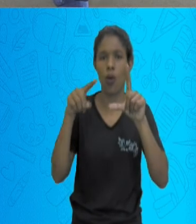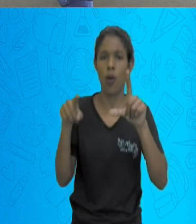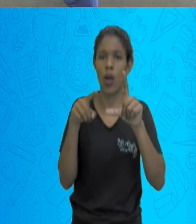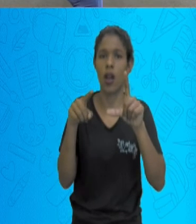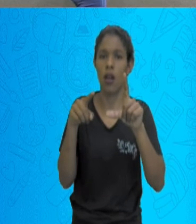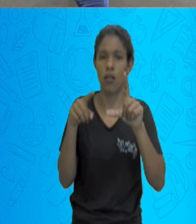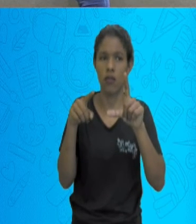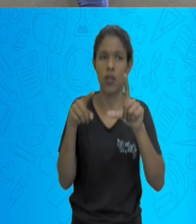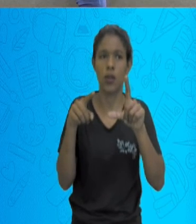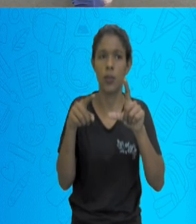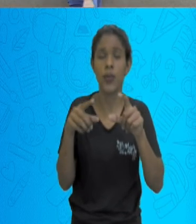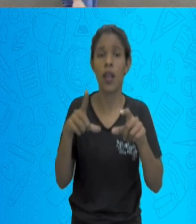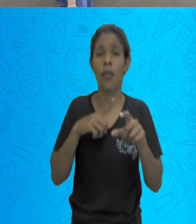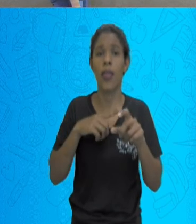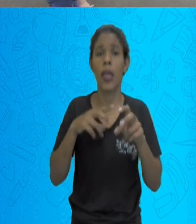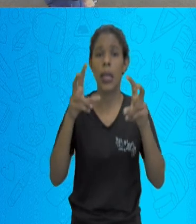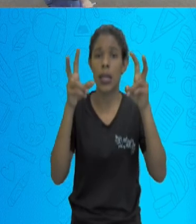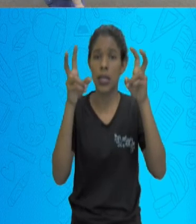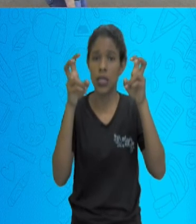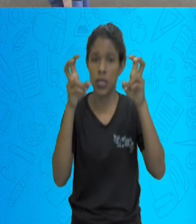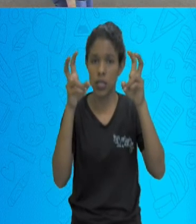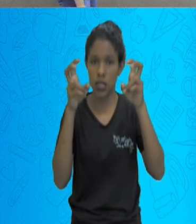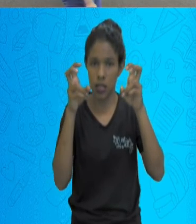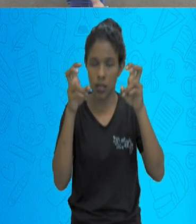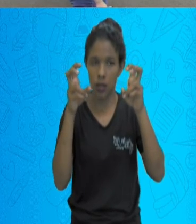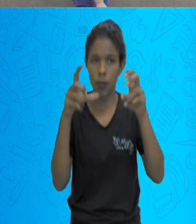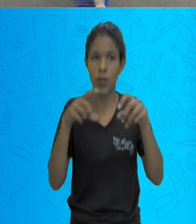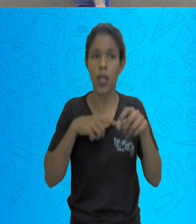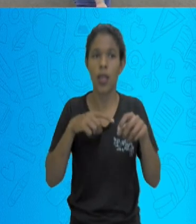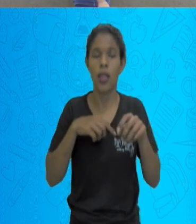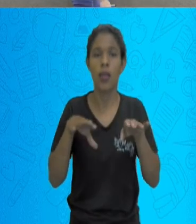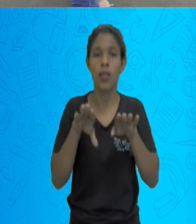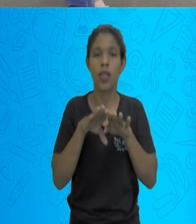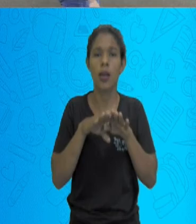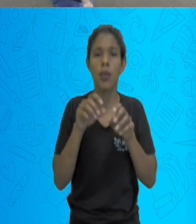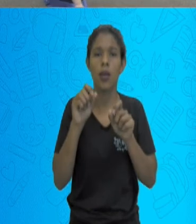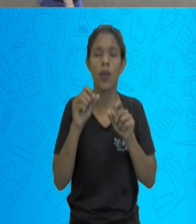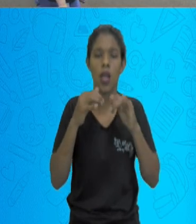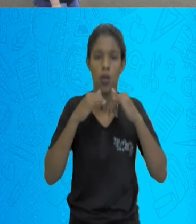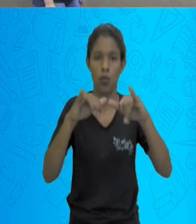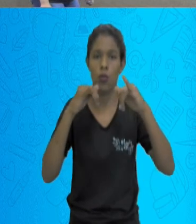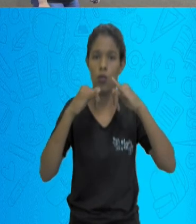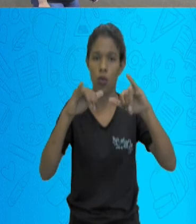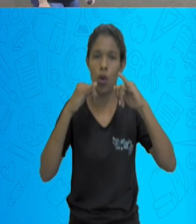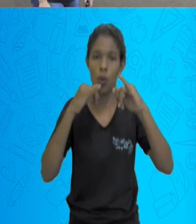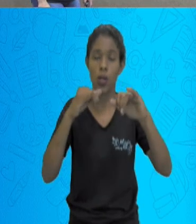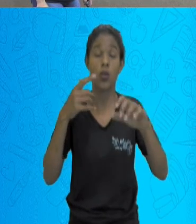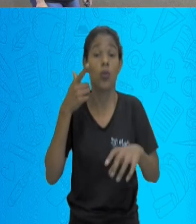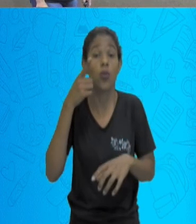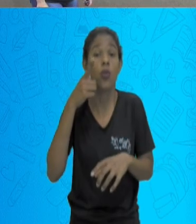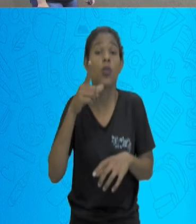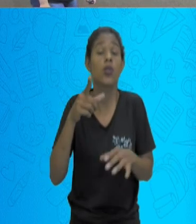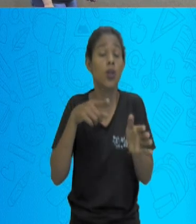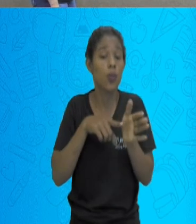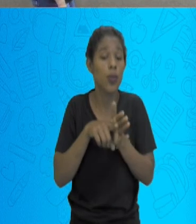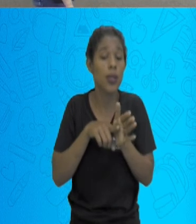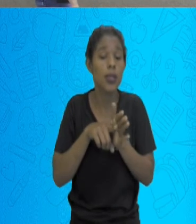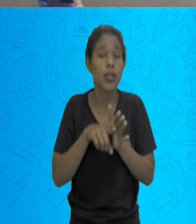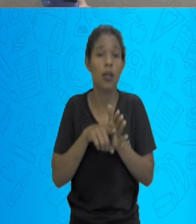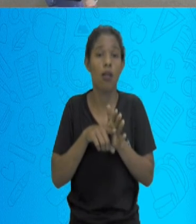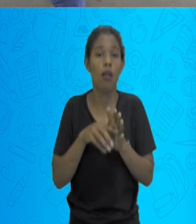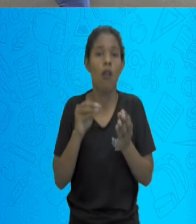nós temos o título e nós temos aqui também os dados obtidos. Neste gráfico faltou o quê?